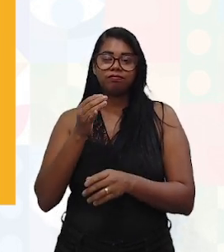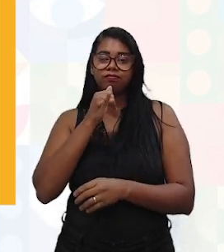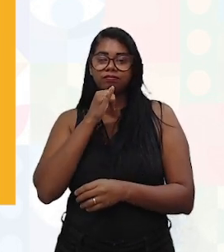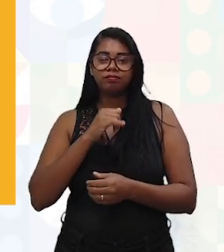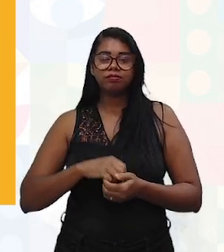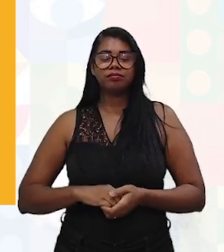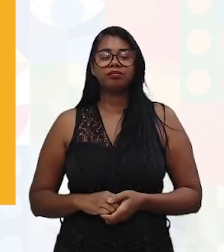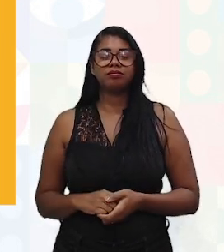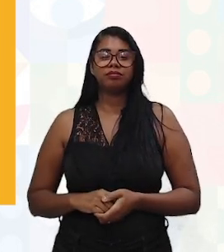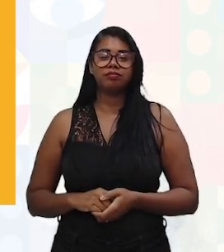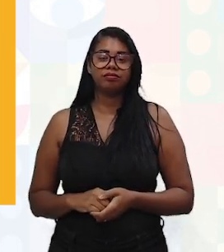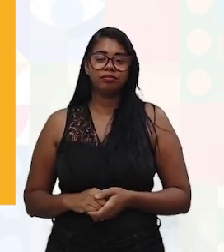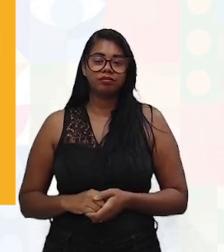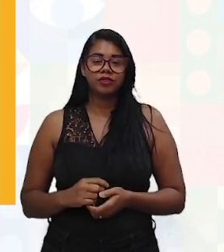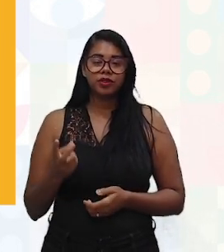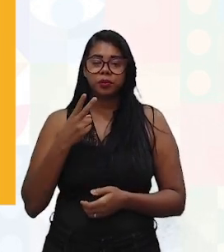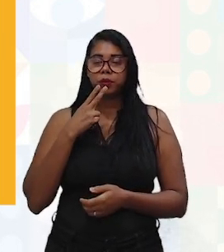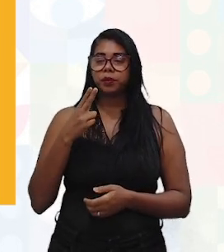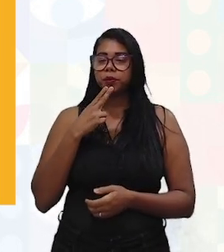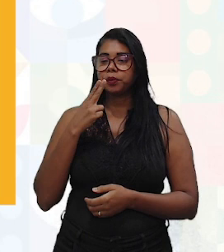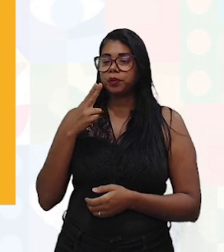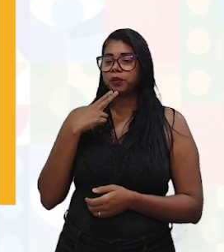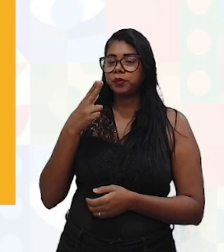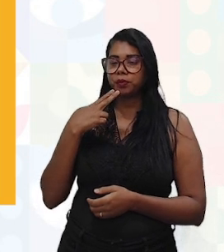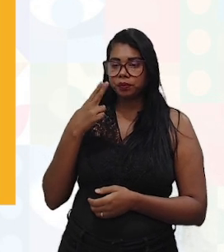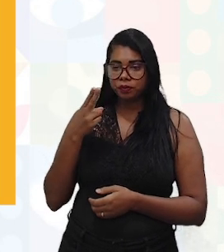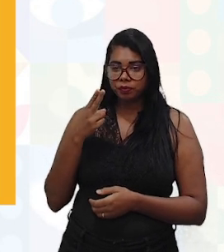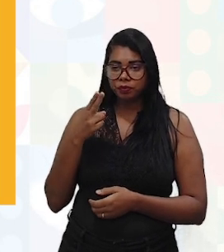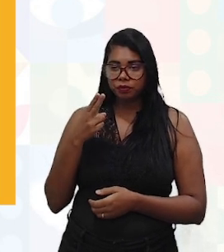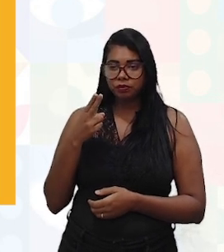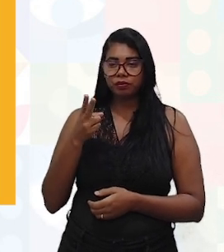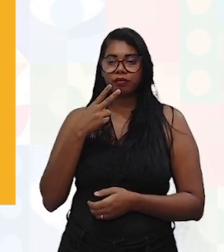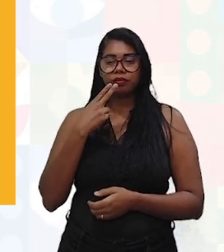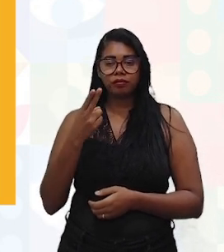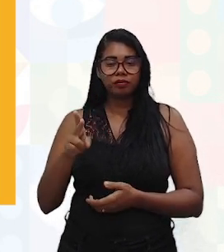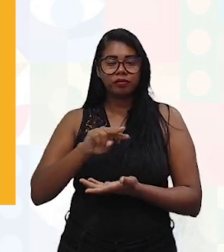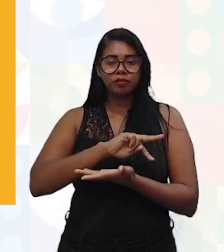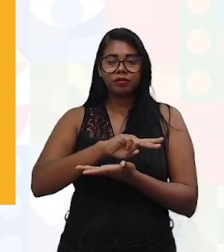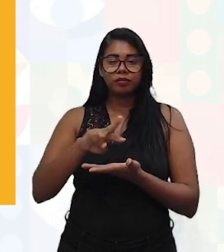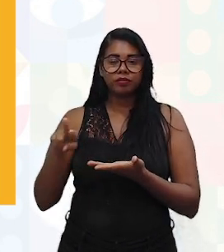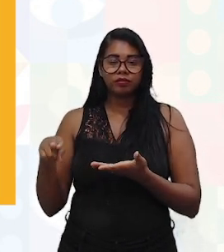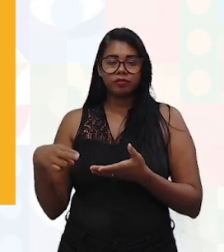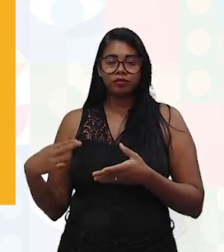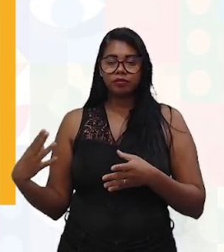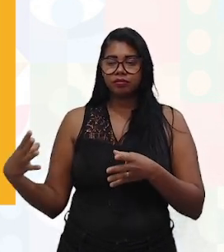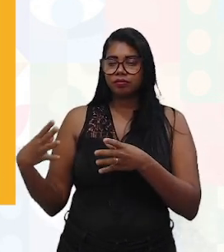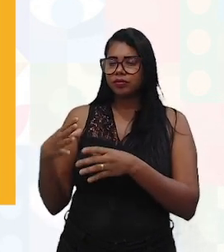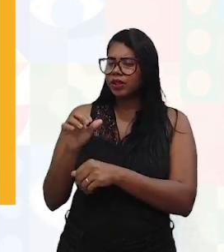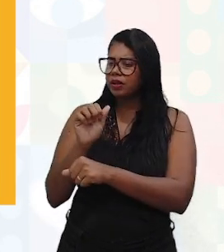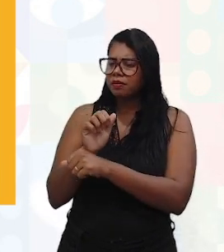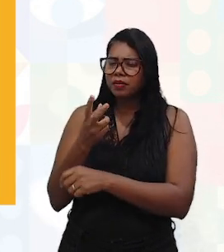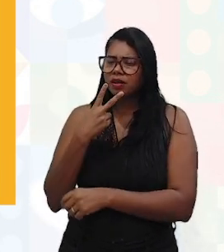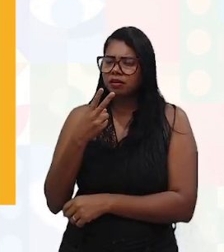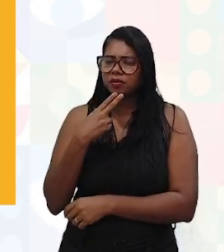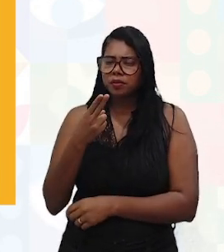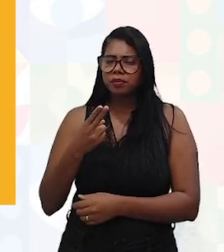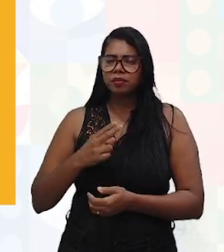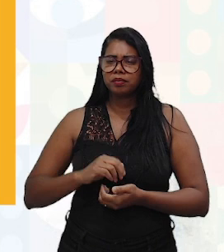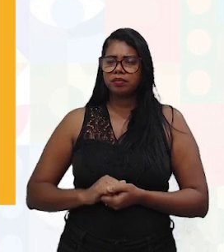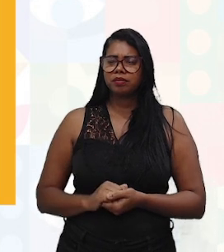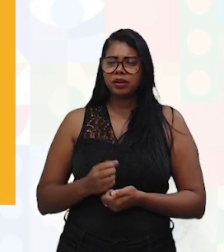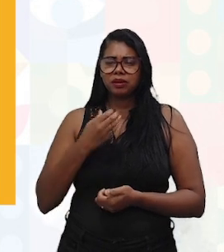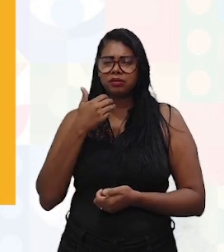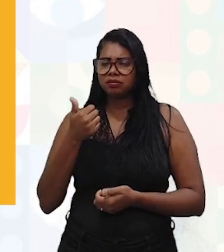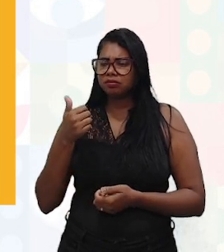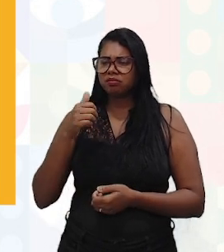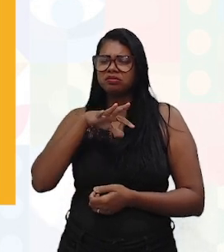tá? Se você é fumante, muito provavelmente muitas pessoas estão ao seu redor dizendo: para de fumar, fumar não faz